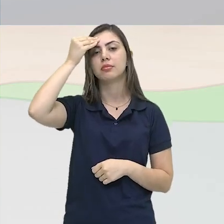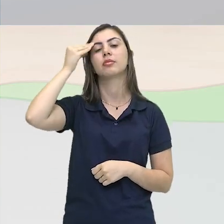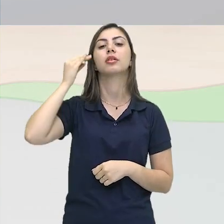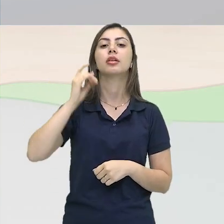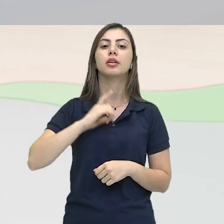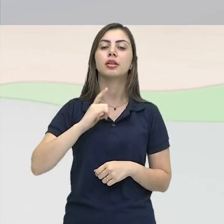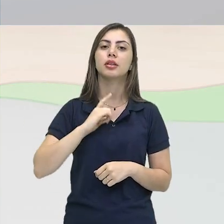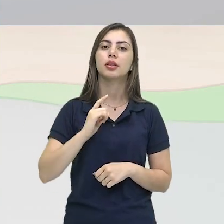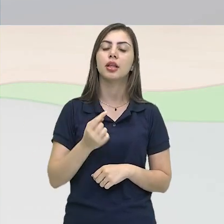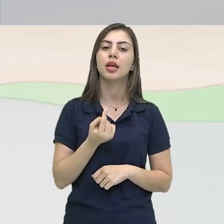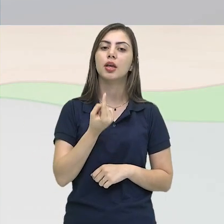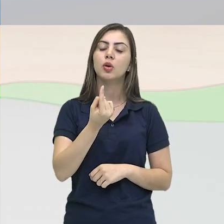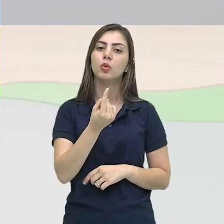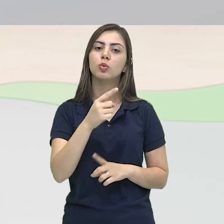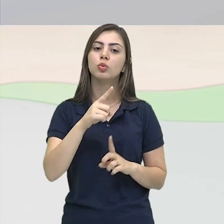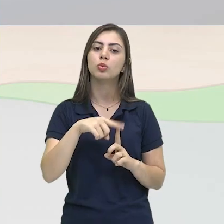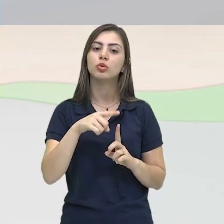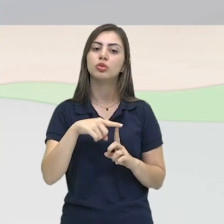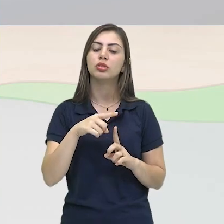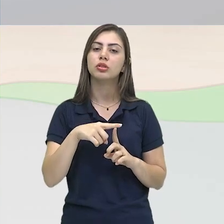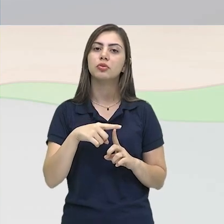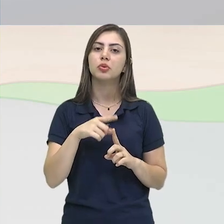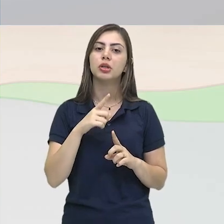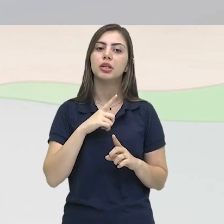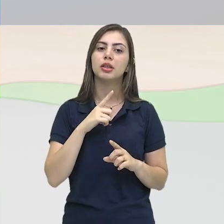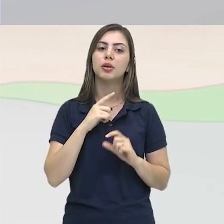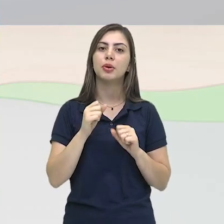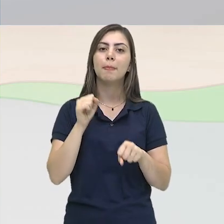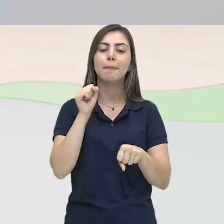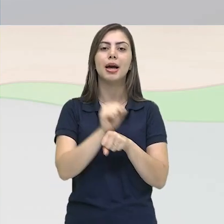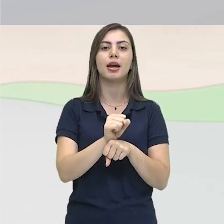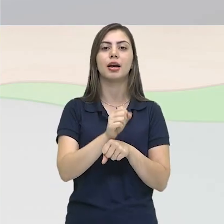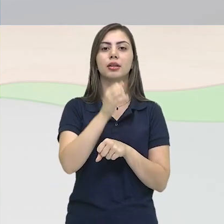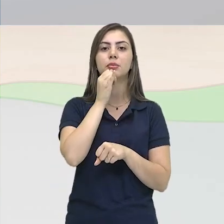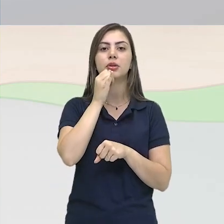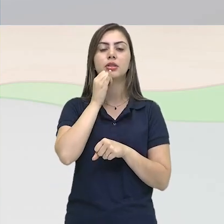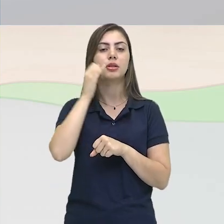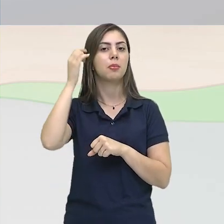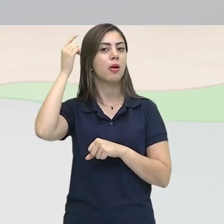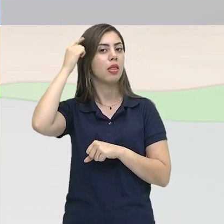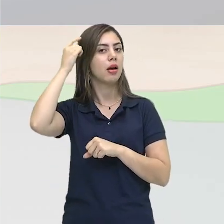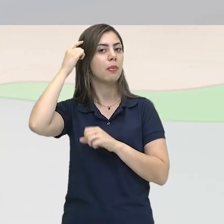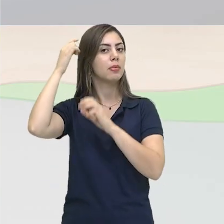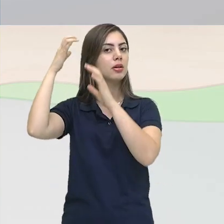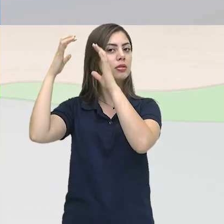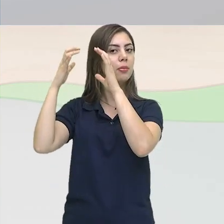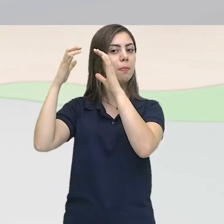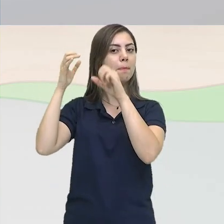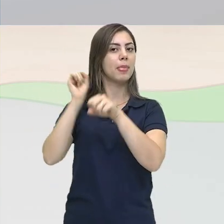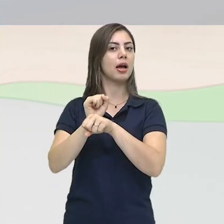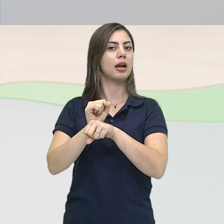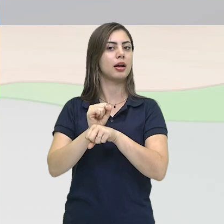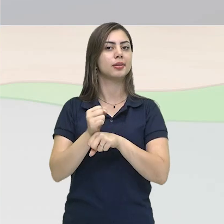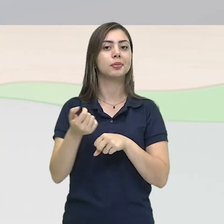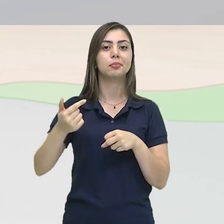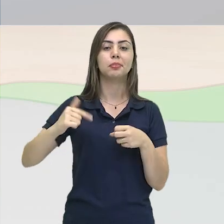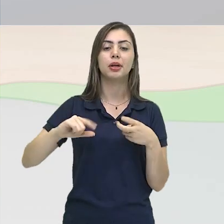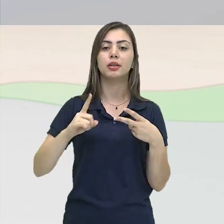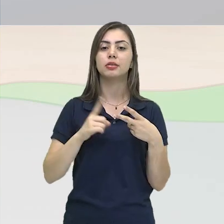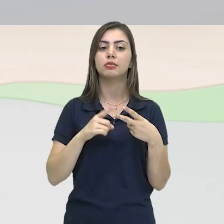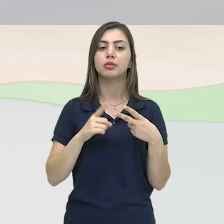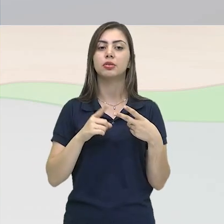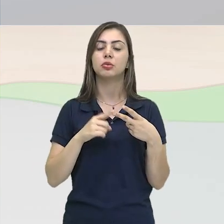Existe uma articulação que ela é imóvel, como está na minha cabeça. existe uma articulação